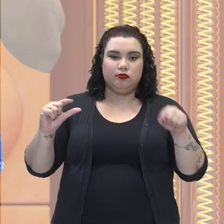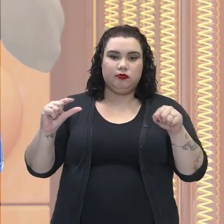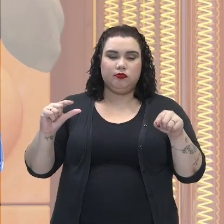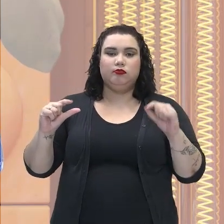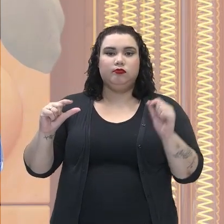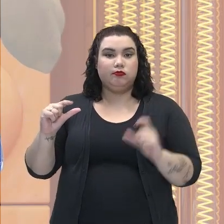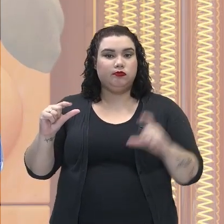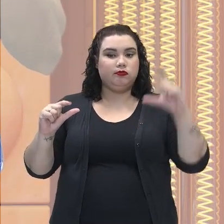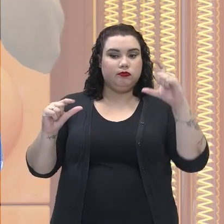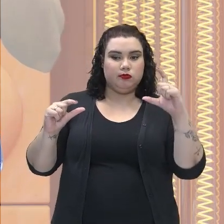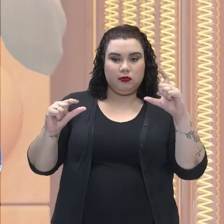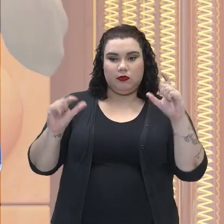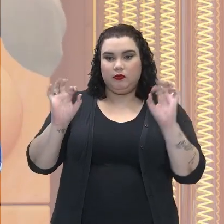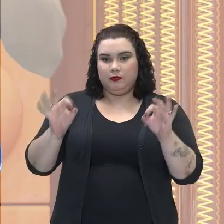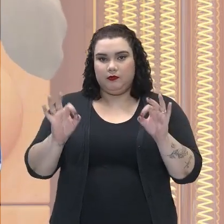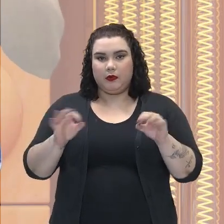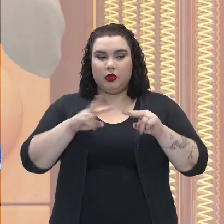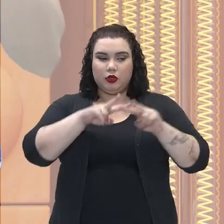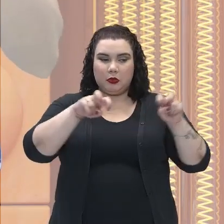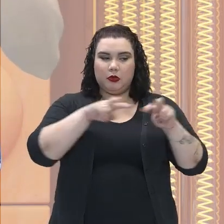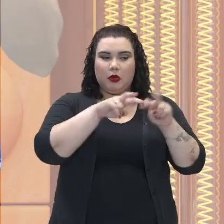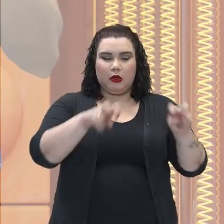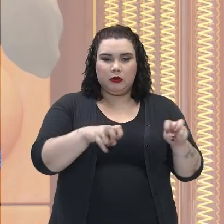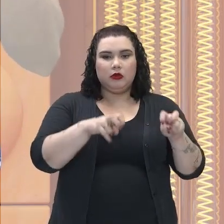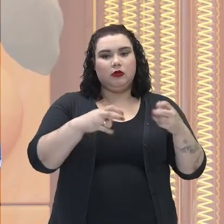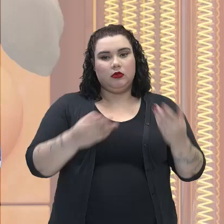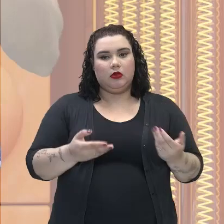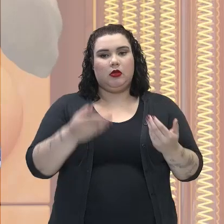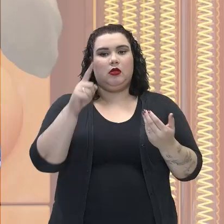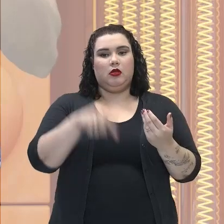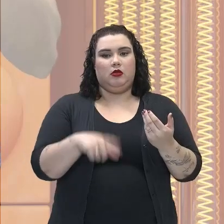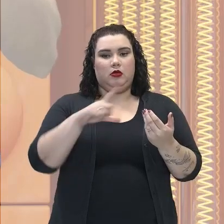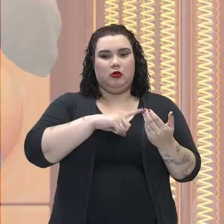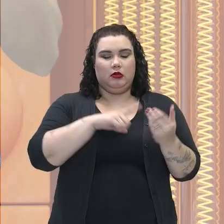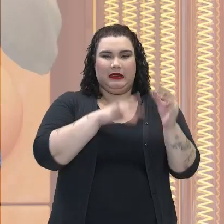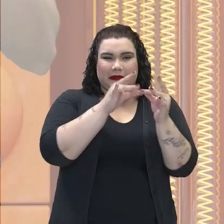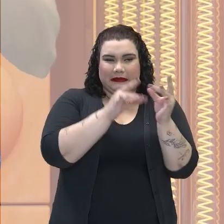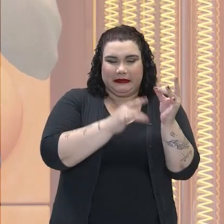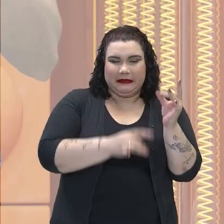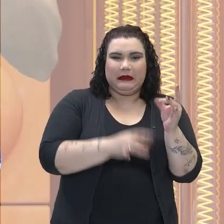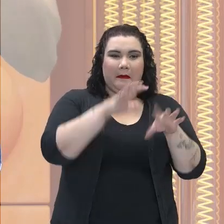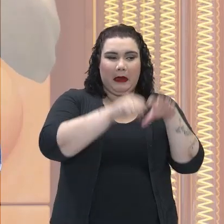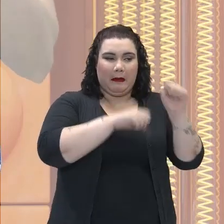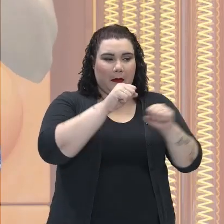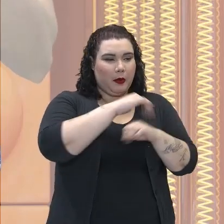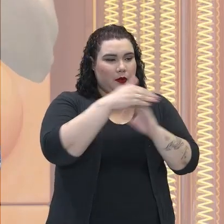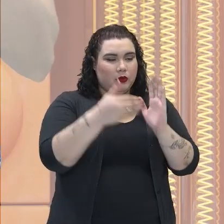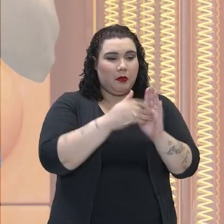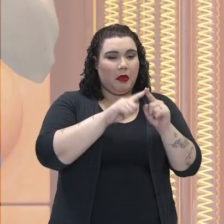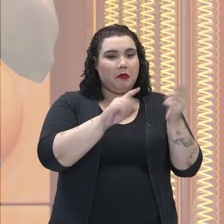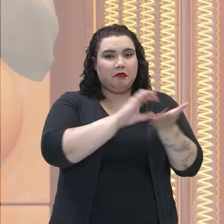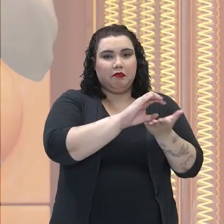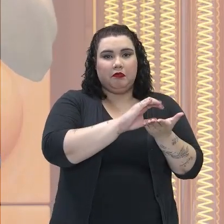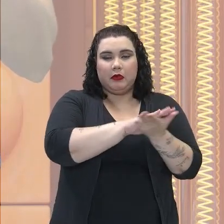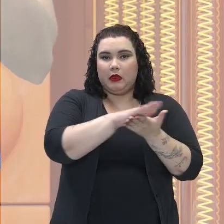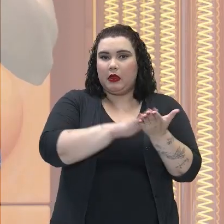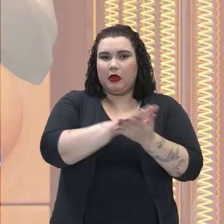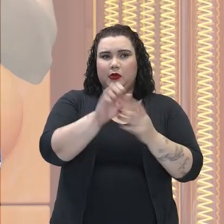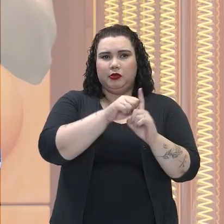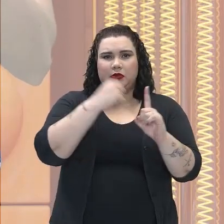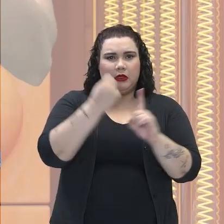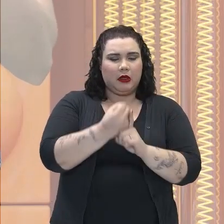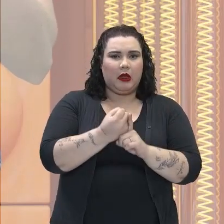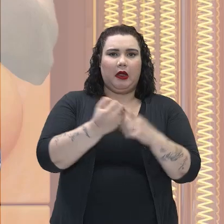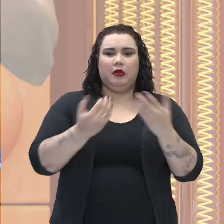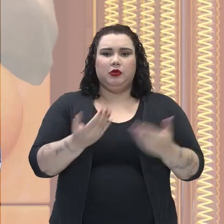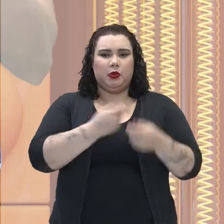de exploração, onde a exploração, como o próprio nome já sugere, ela é bem mais intensa e sem nenhum tipo de investimento na área social,